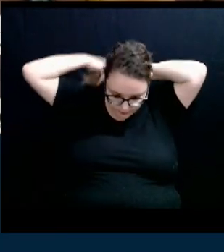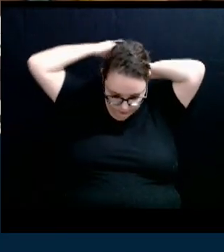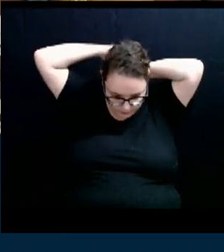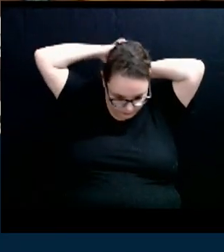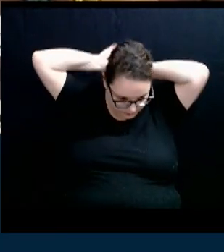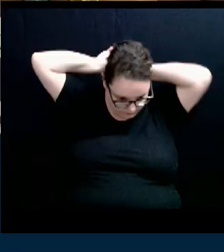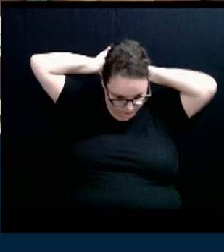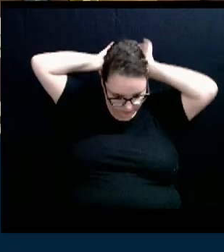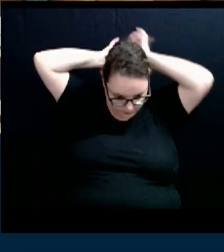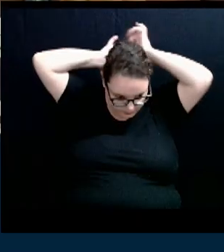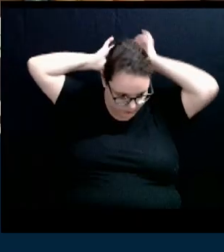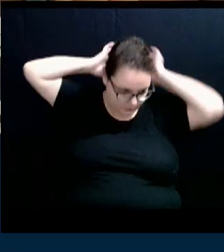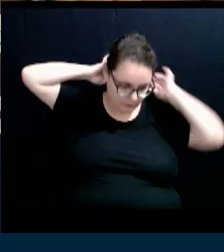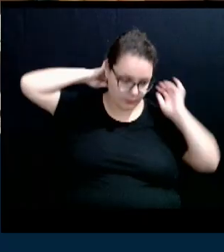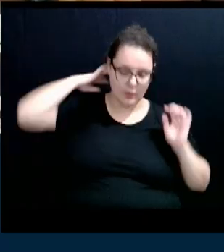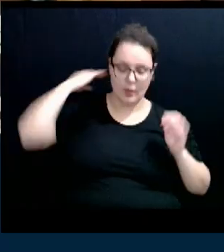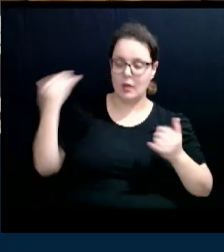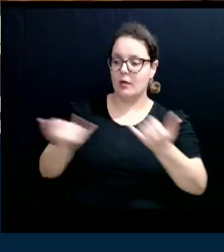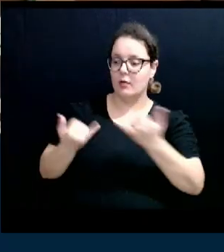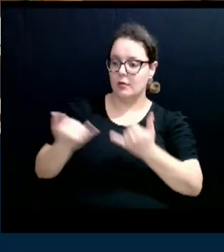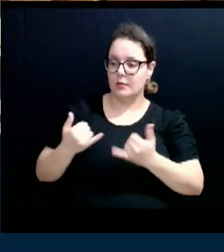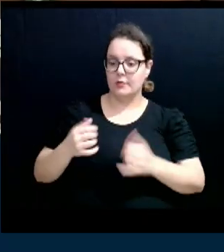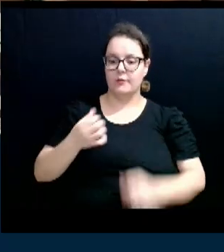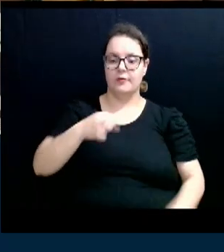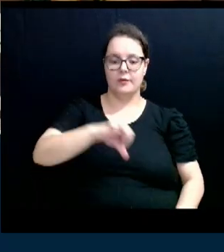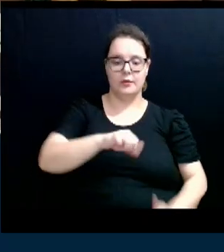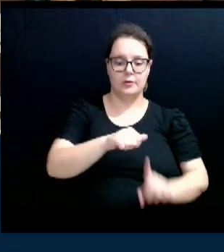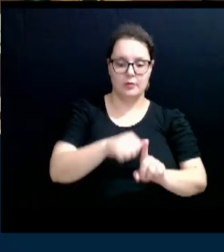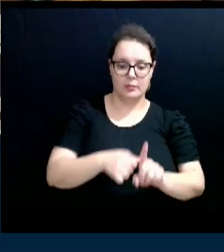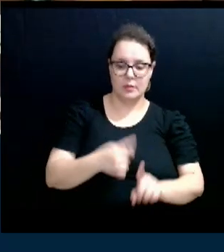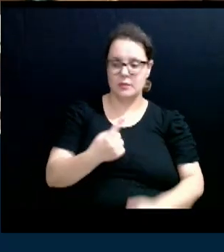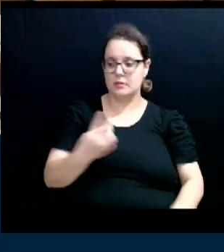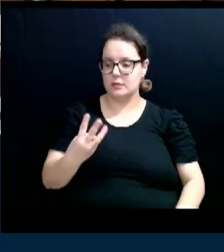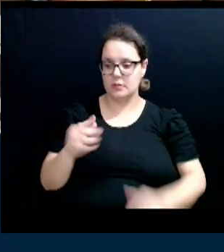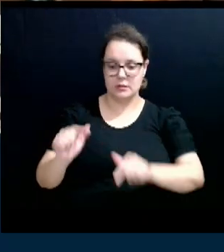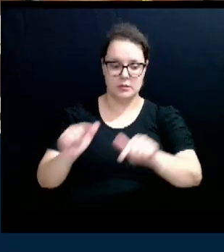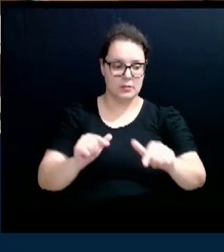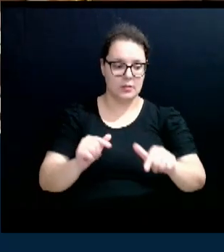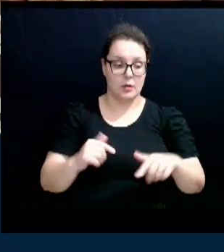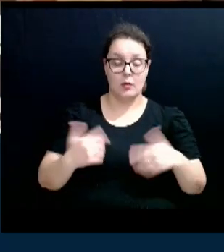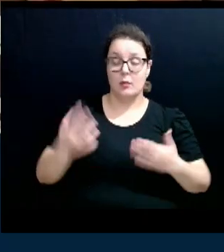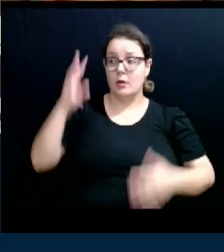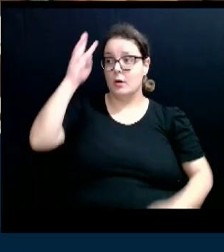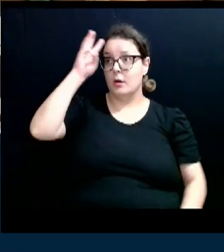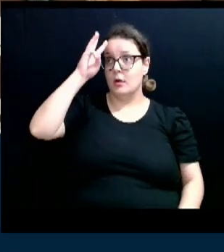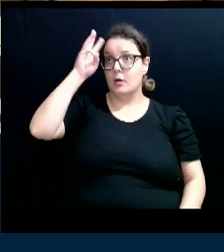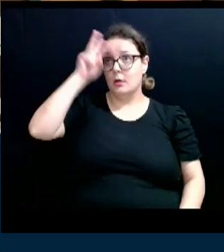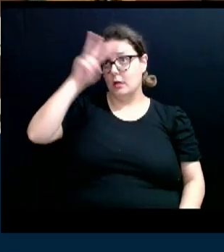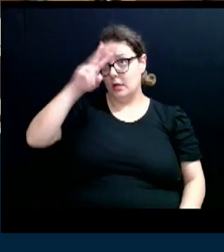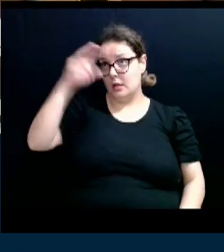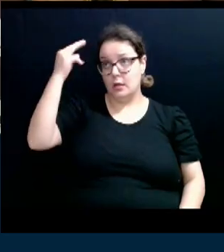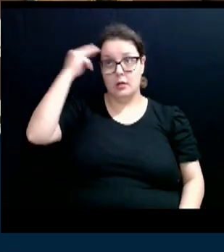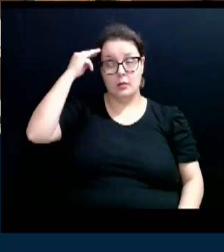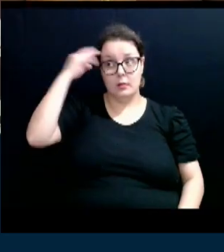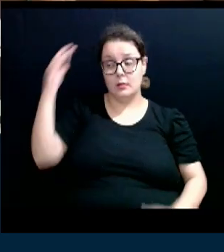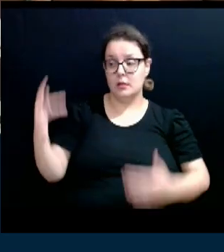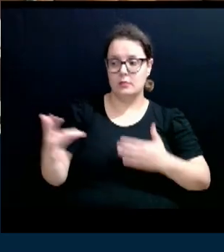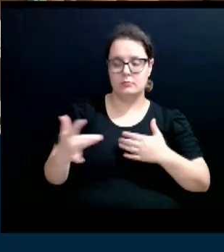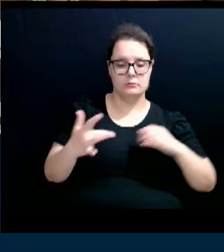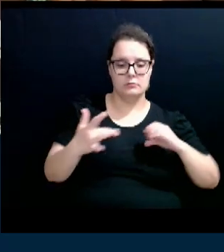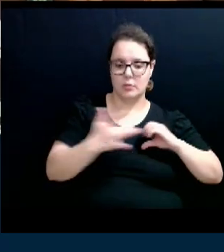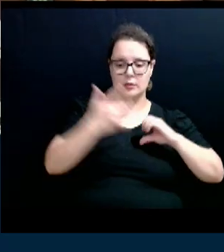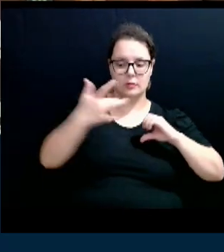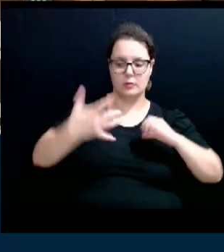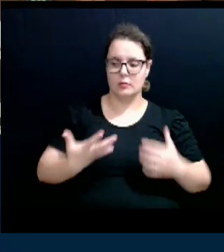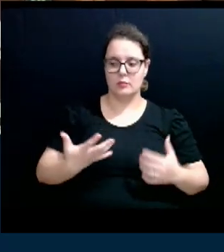Quais foram as memórias que mais te tocaram? Teve, assim, algum encontro ou um local que mudou a forma